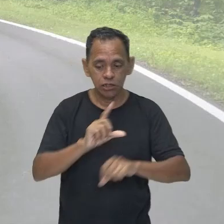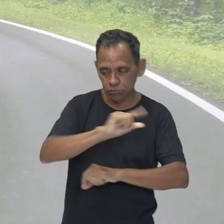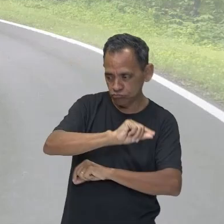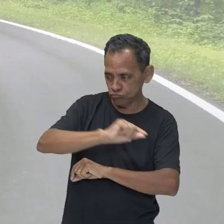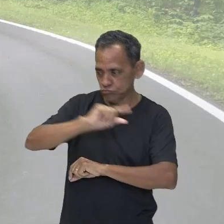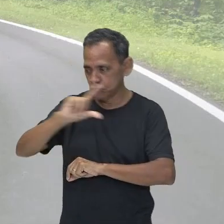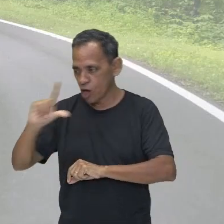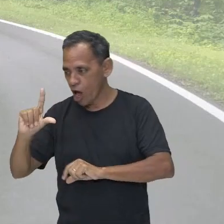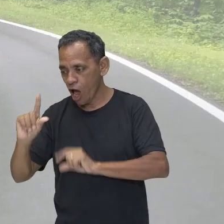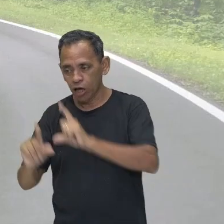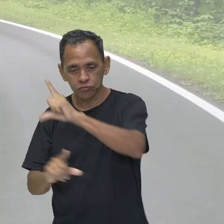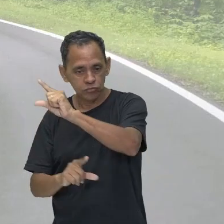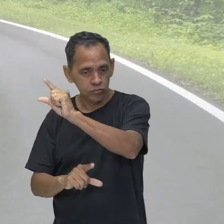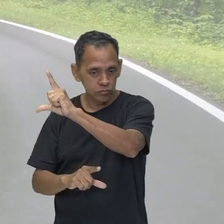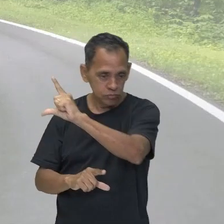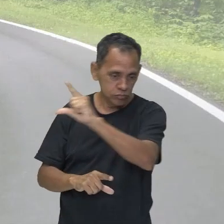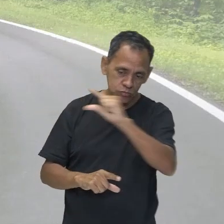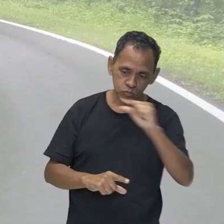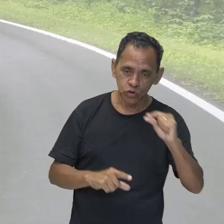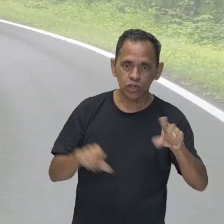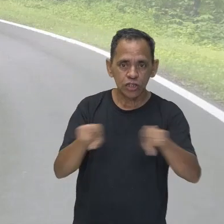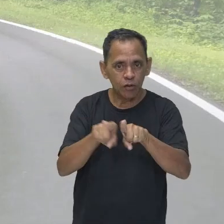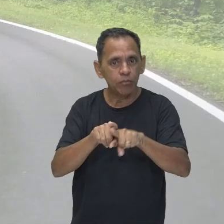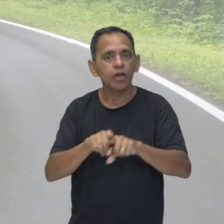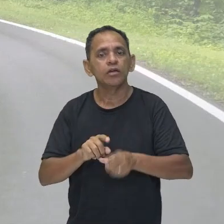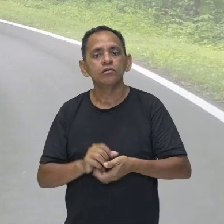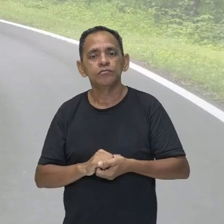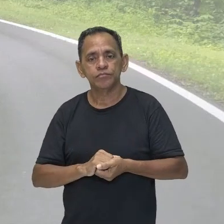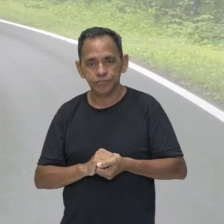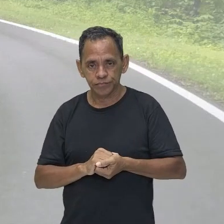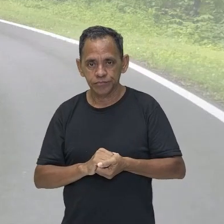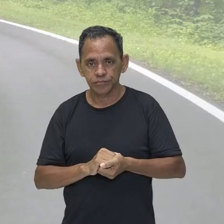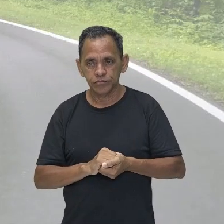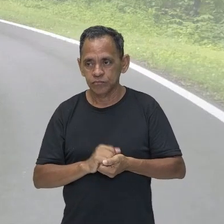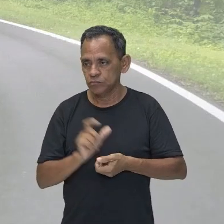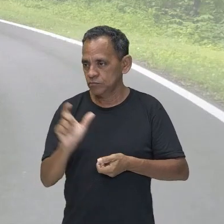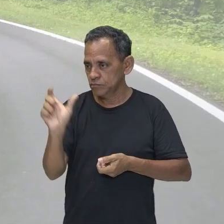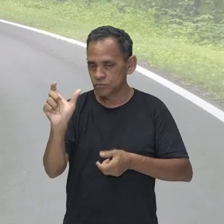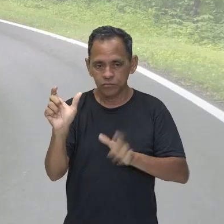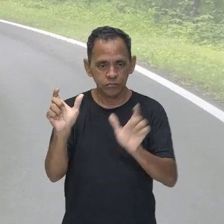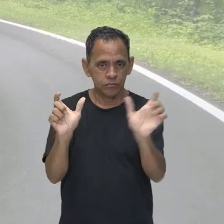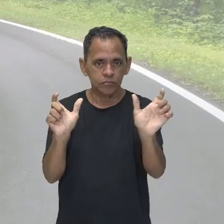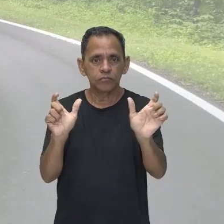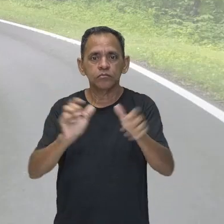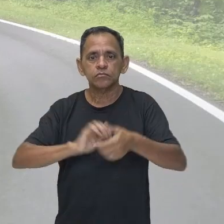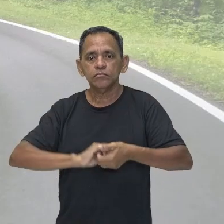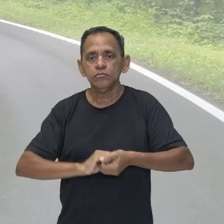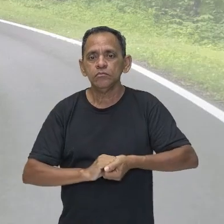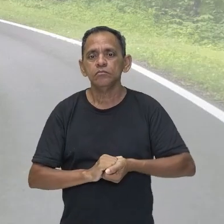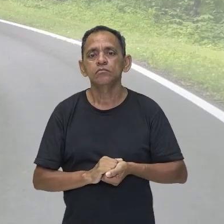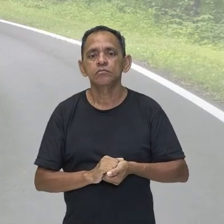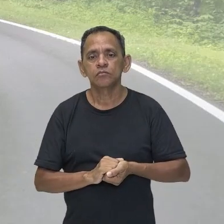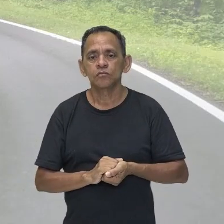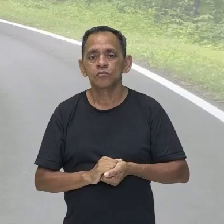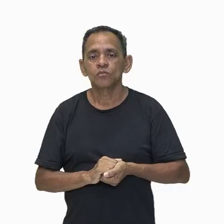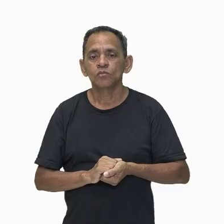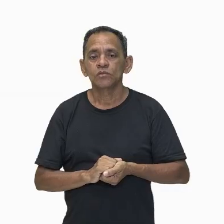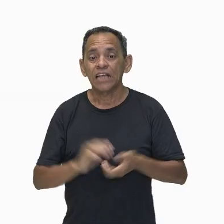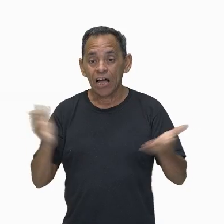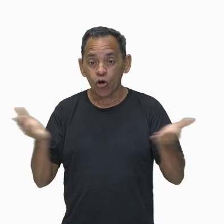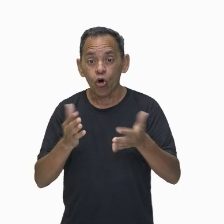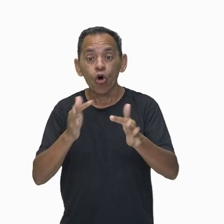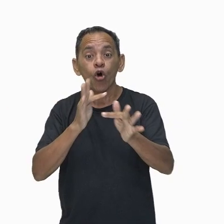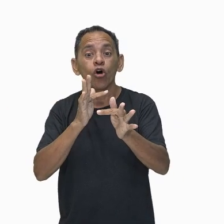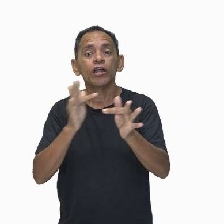os conceitos de progressivo e de retrógrado, tá, pessoal? Legal, bacana, né? Agora, vamos entrar na função horária do